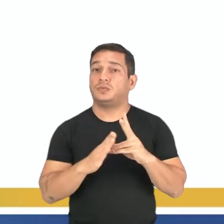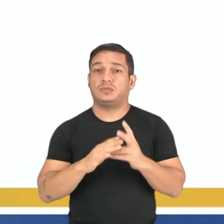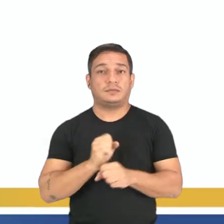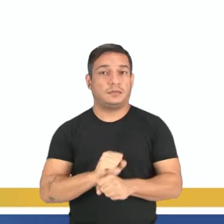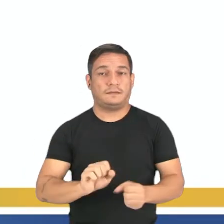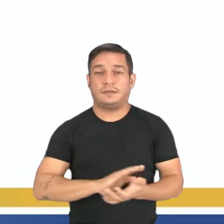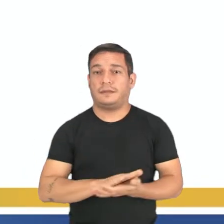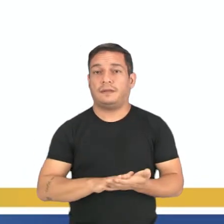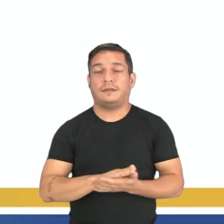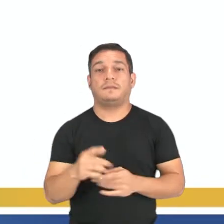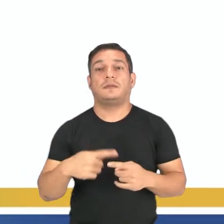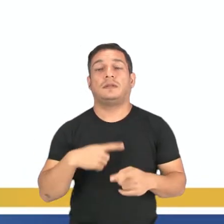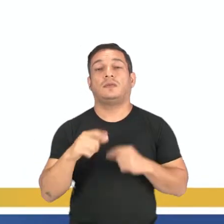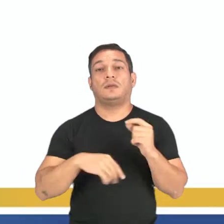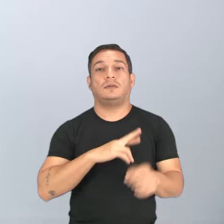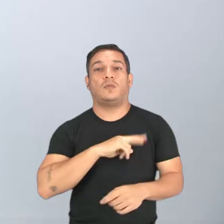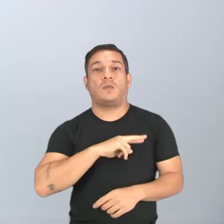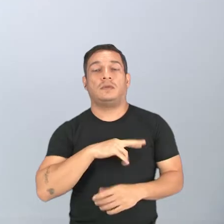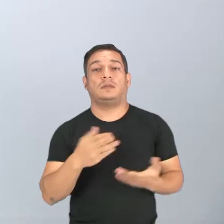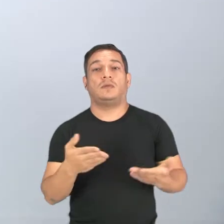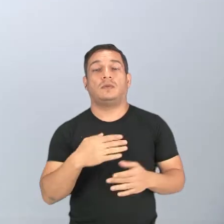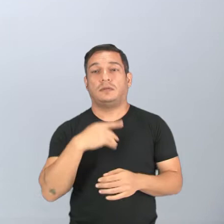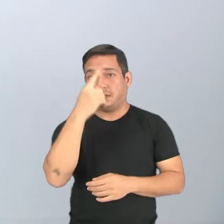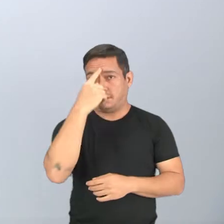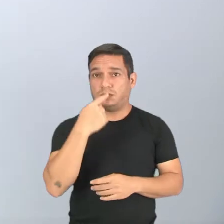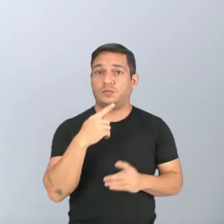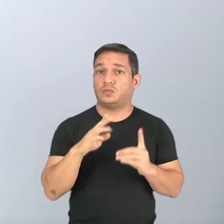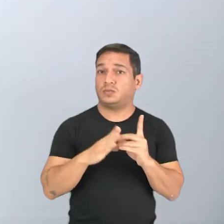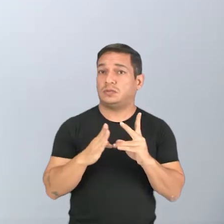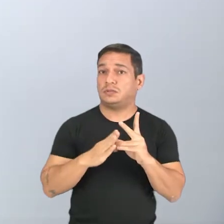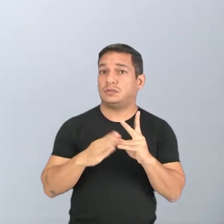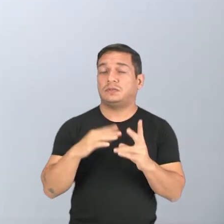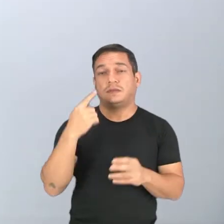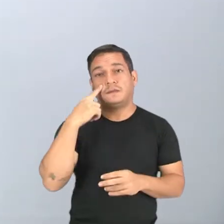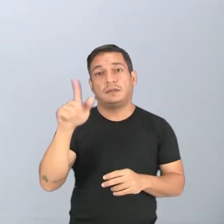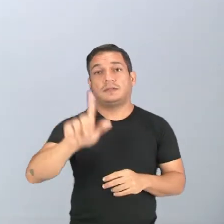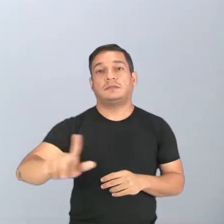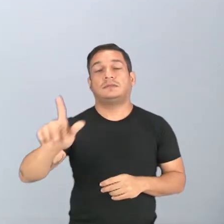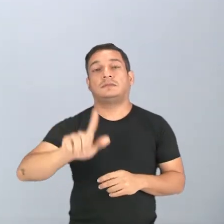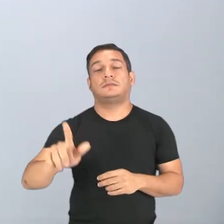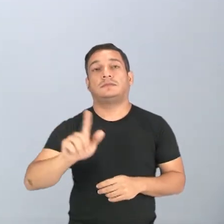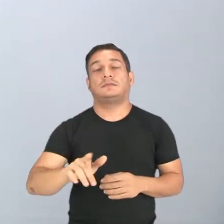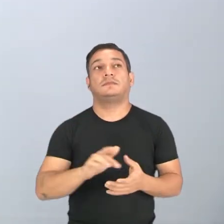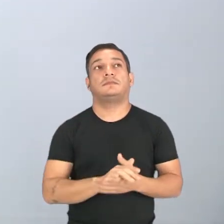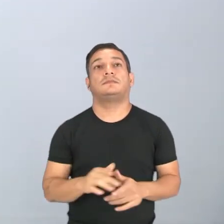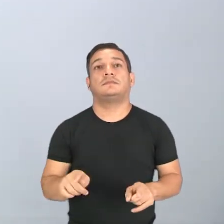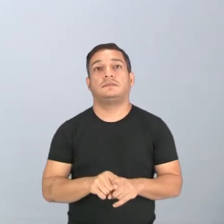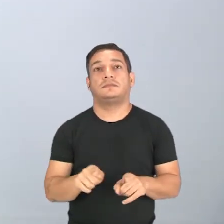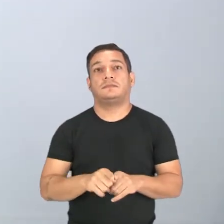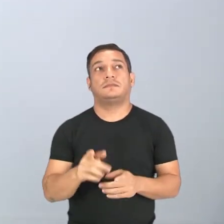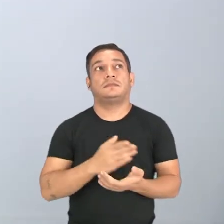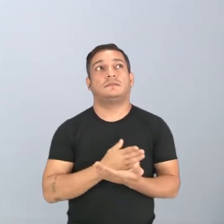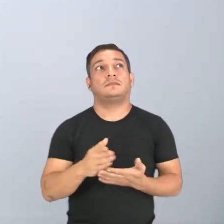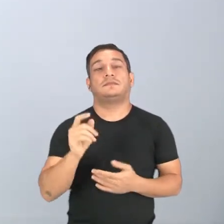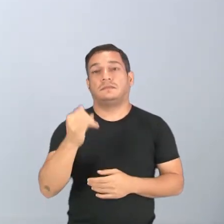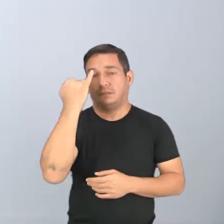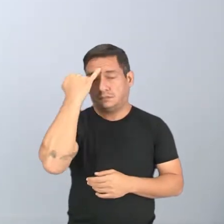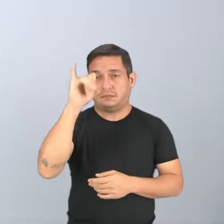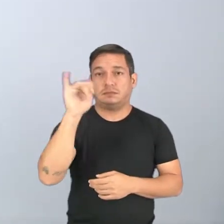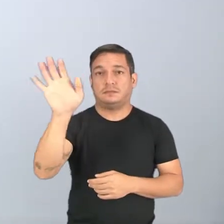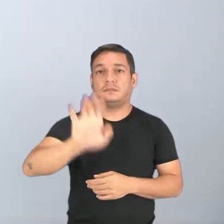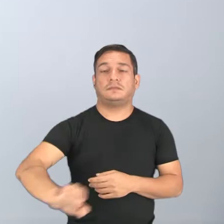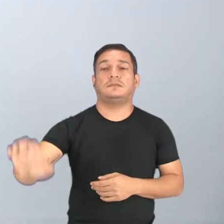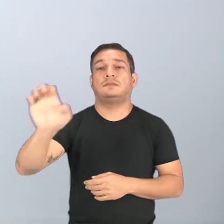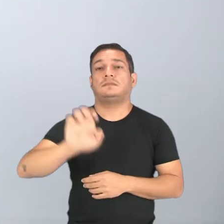escravizados, porque há uma romantização agora da imagem do índio, como a gente vai ver na literatura daqui a pouco, e começa uma ideia em toda a